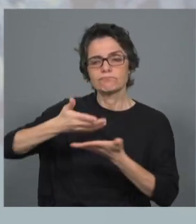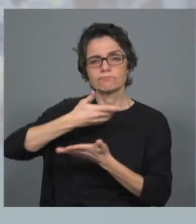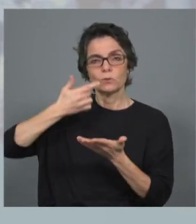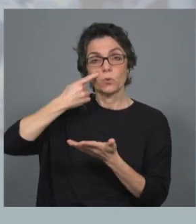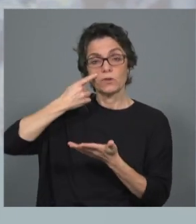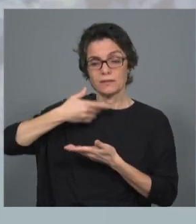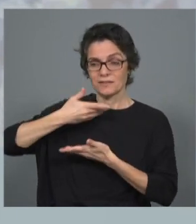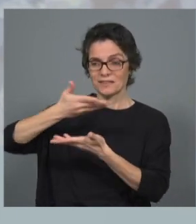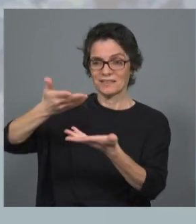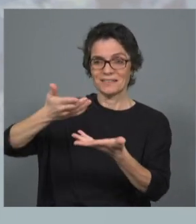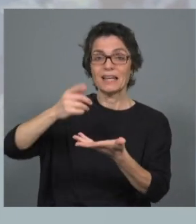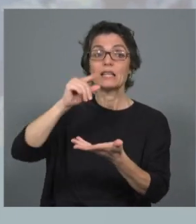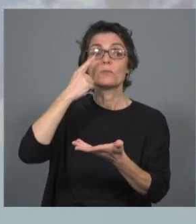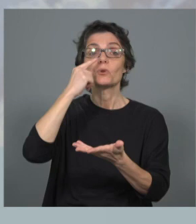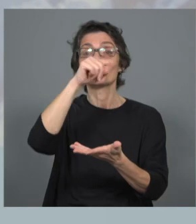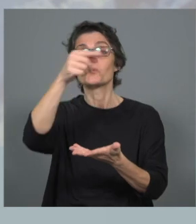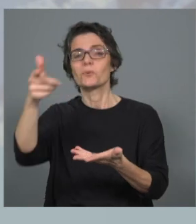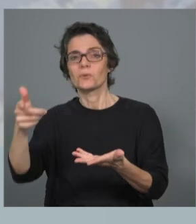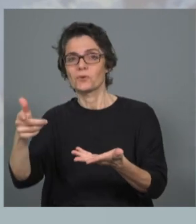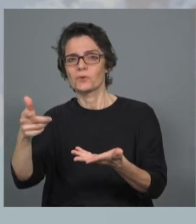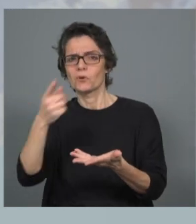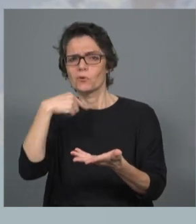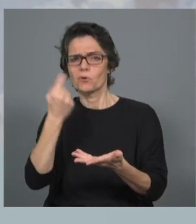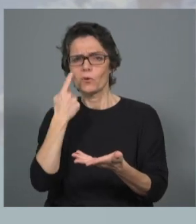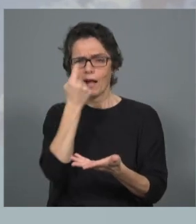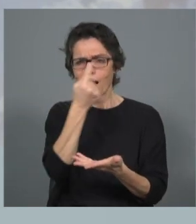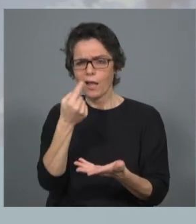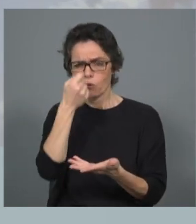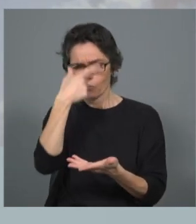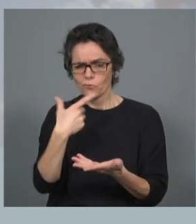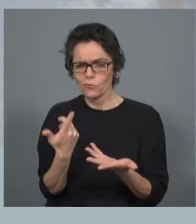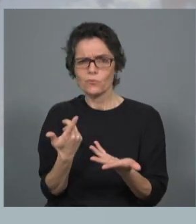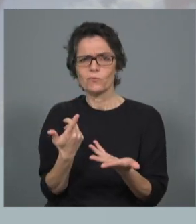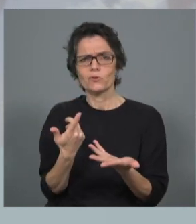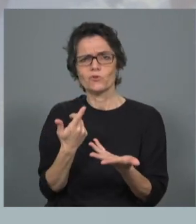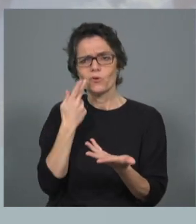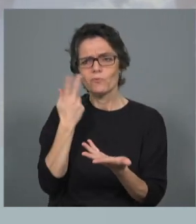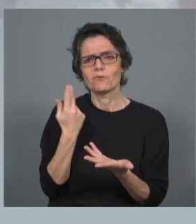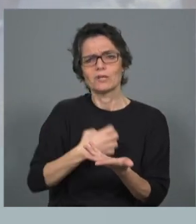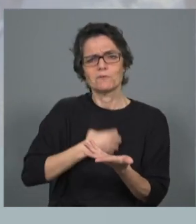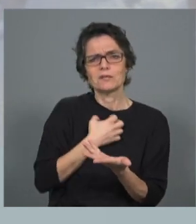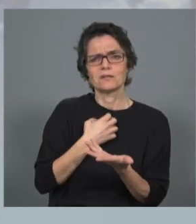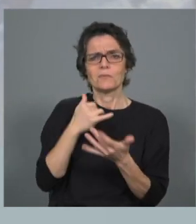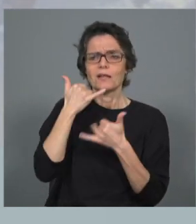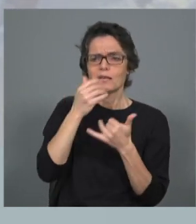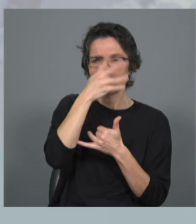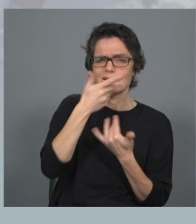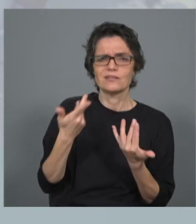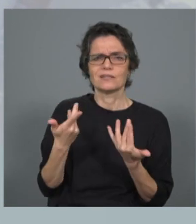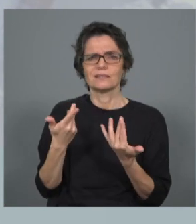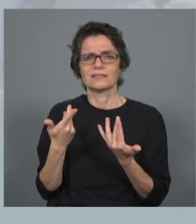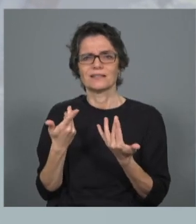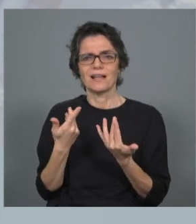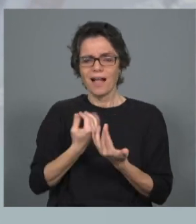mas como uma pessoa, com uma história, com uma vida, com sentimentos e com angústias e esperanças, com alegrias e tristezas.